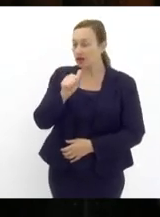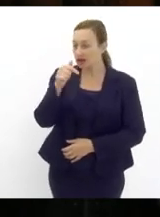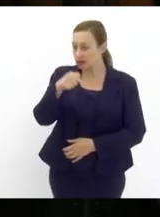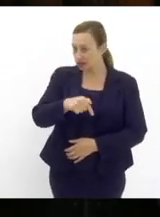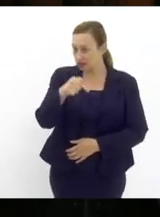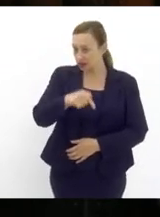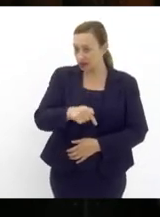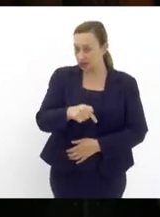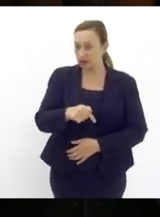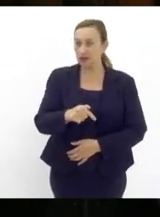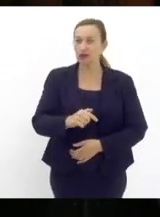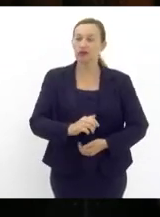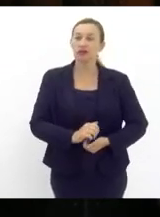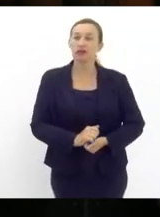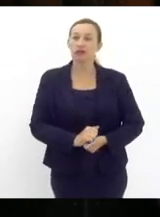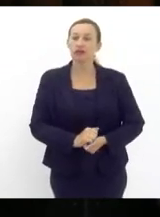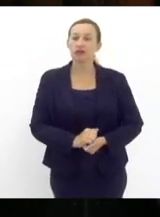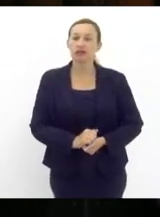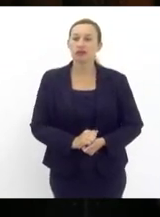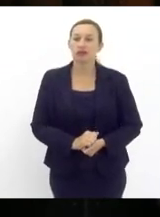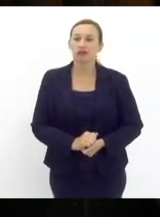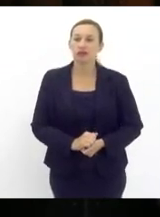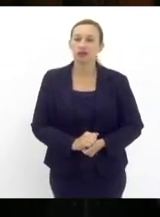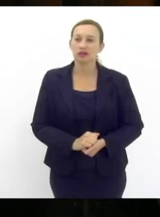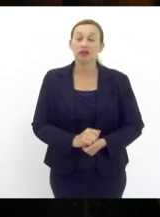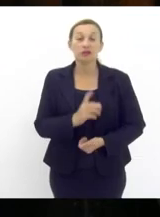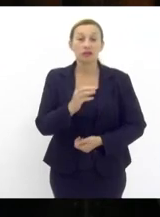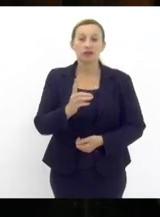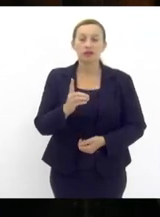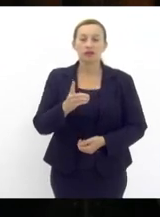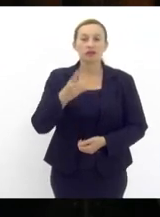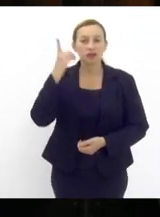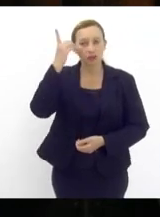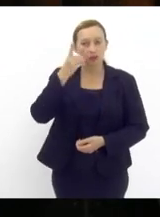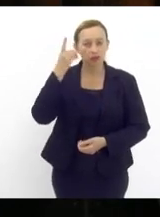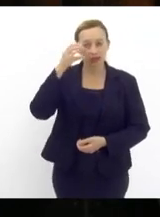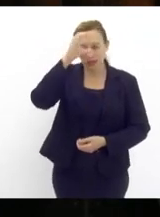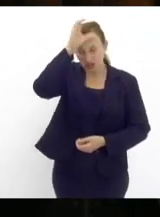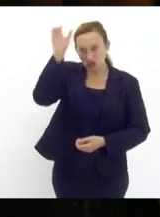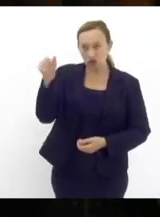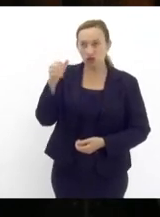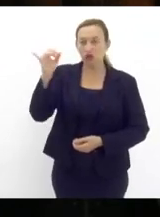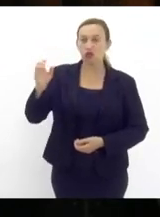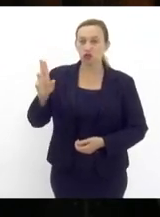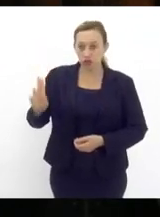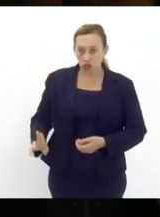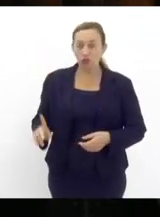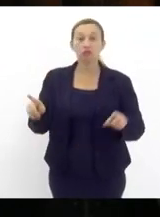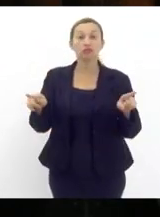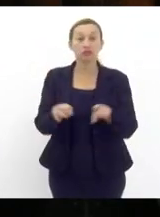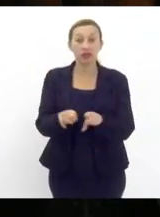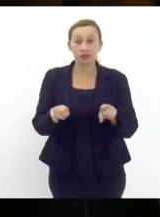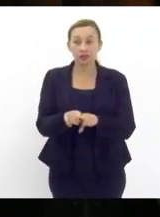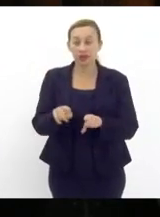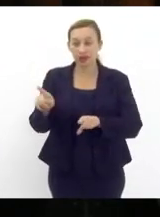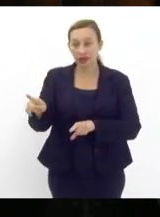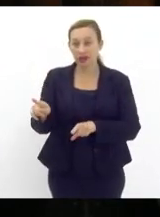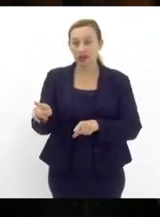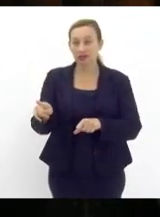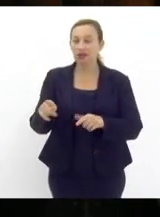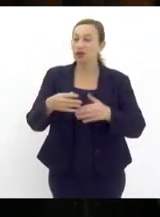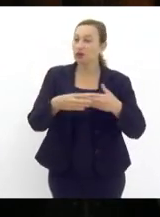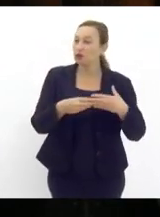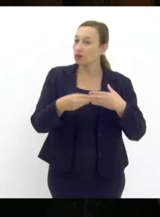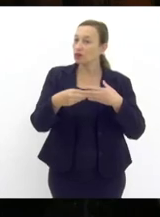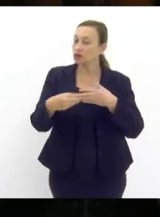referidas presididas pela deputada tia Ju ela também presidia os homens que